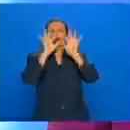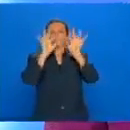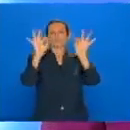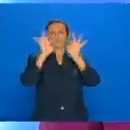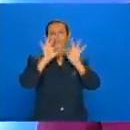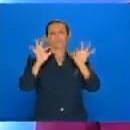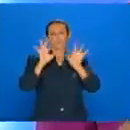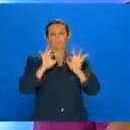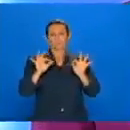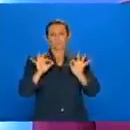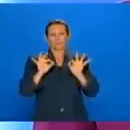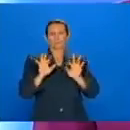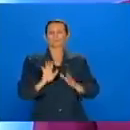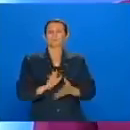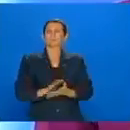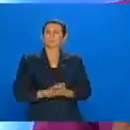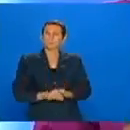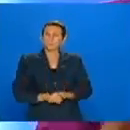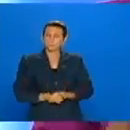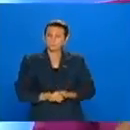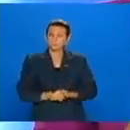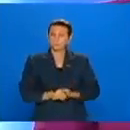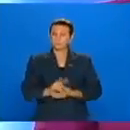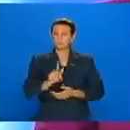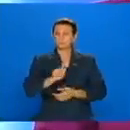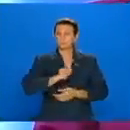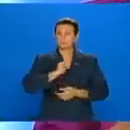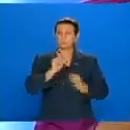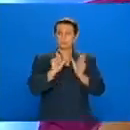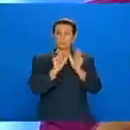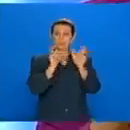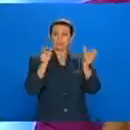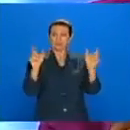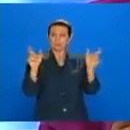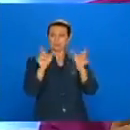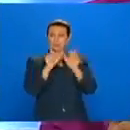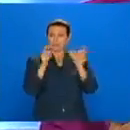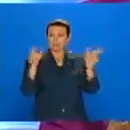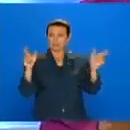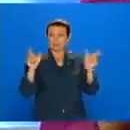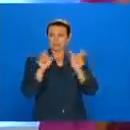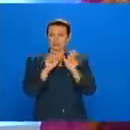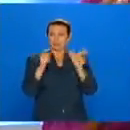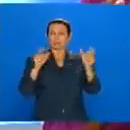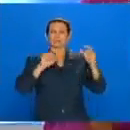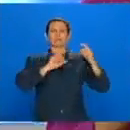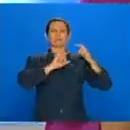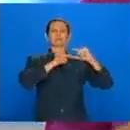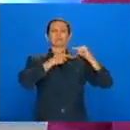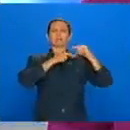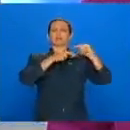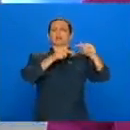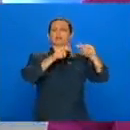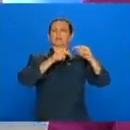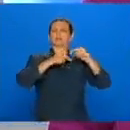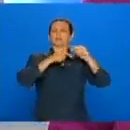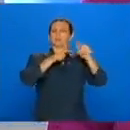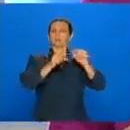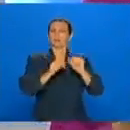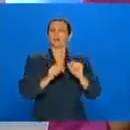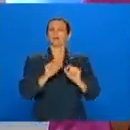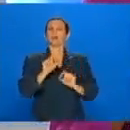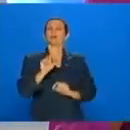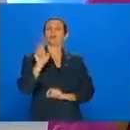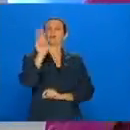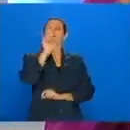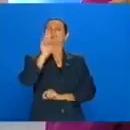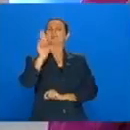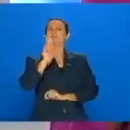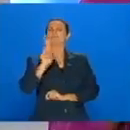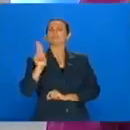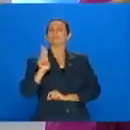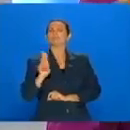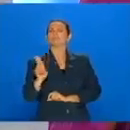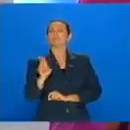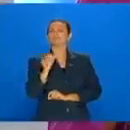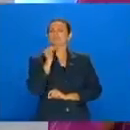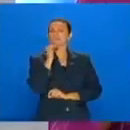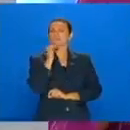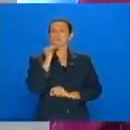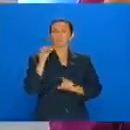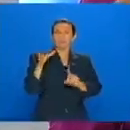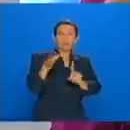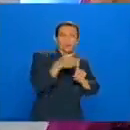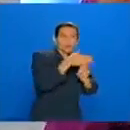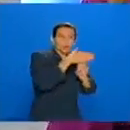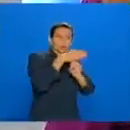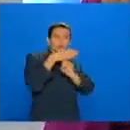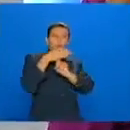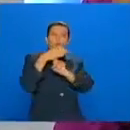A gramática tradicional, normativa, classifica e ou dá nome às coisas. Mas quando eu digo domínio da